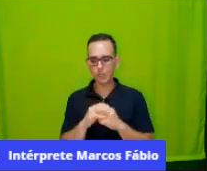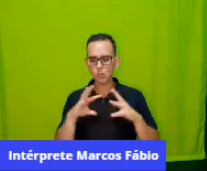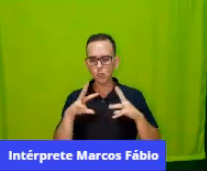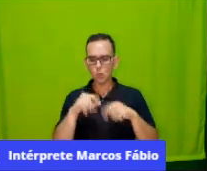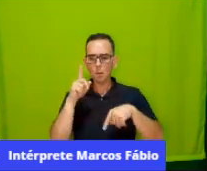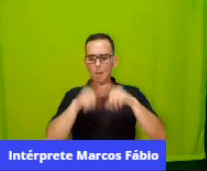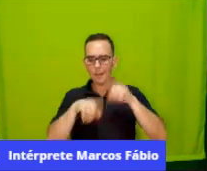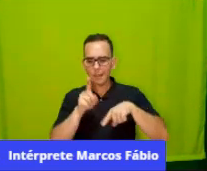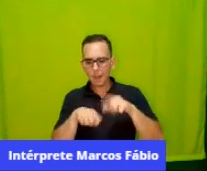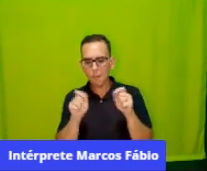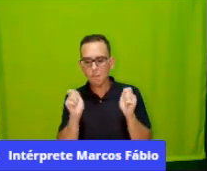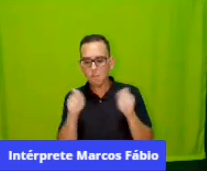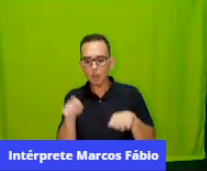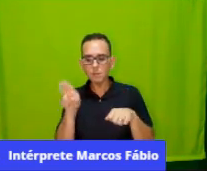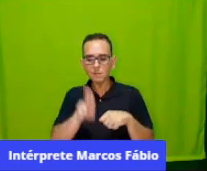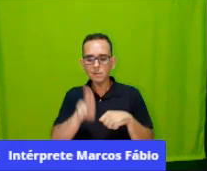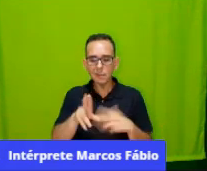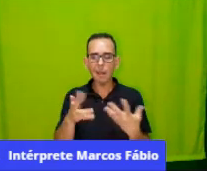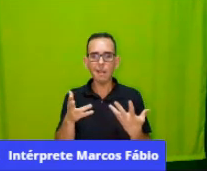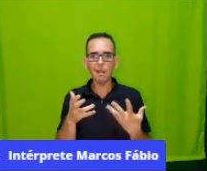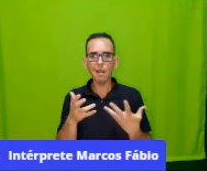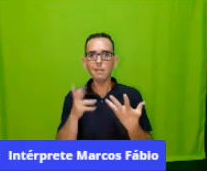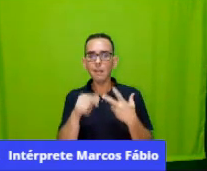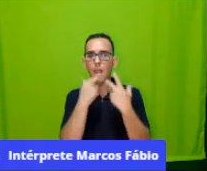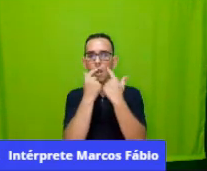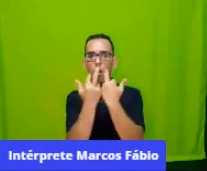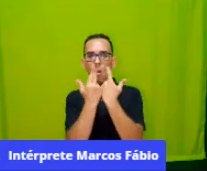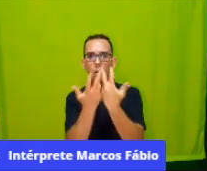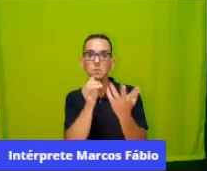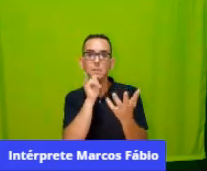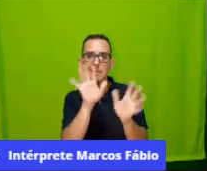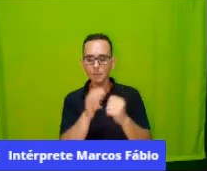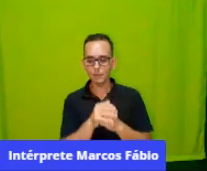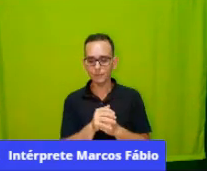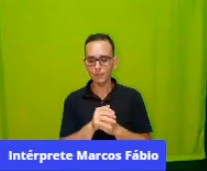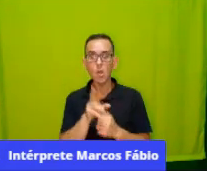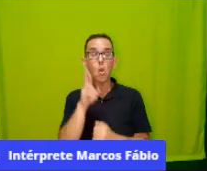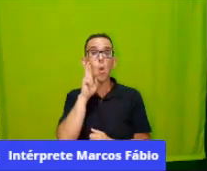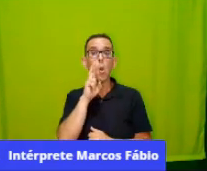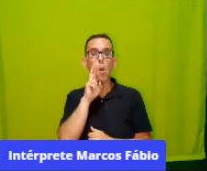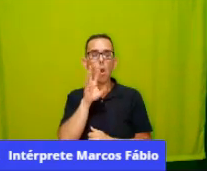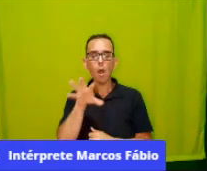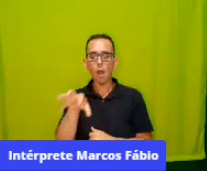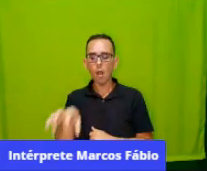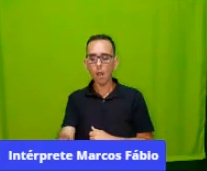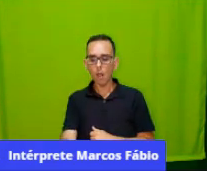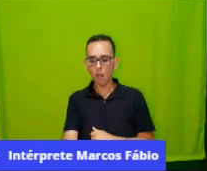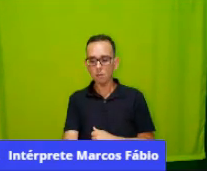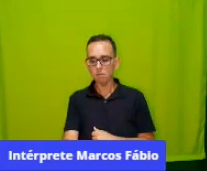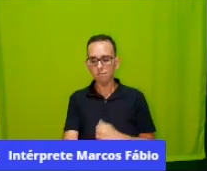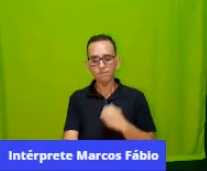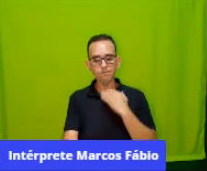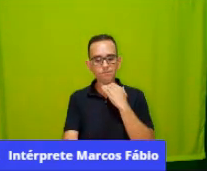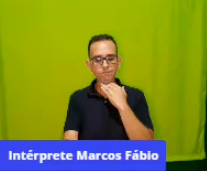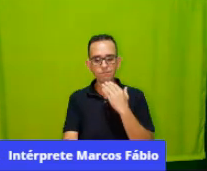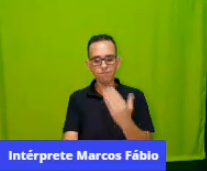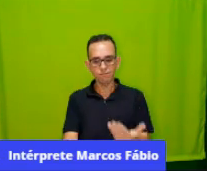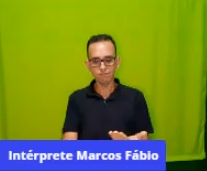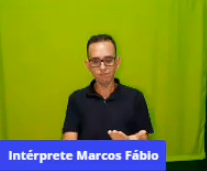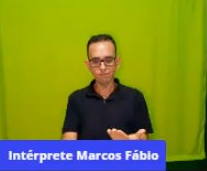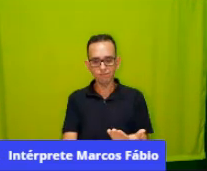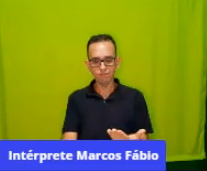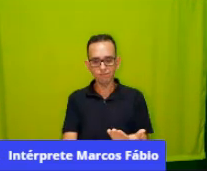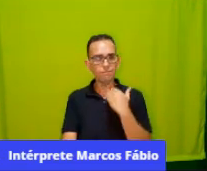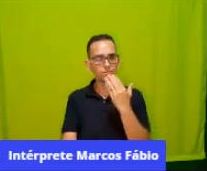pulseira, um velcro e um imã. E todo o material que eu for trabalhar, vamos supor, eu vou trabalhar cores. Pega o rosa